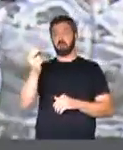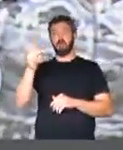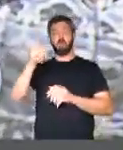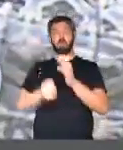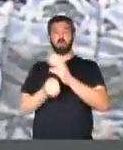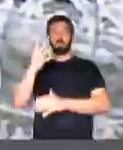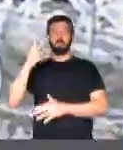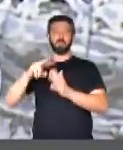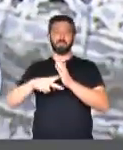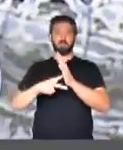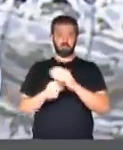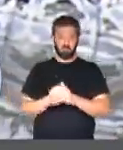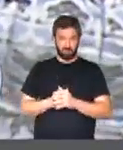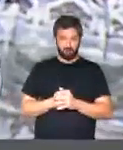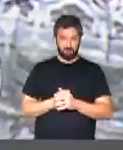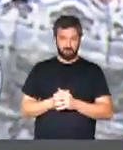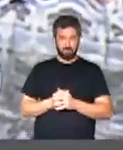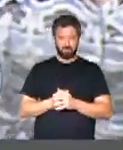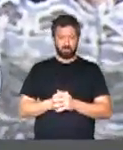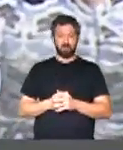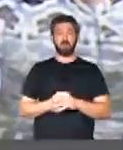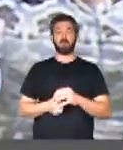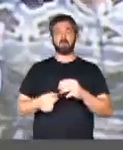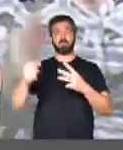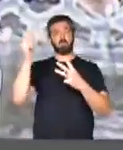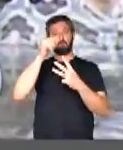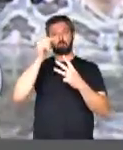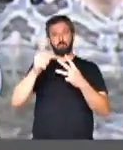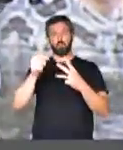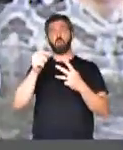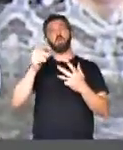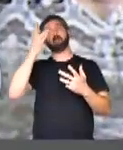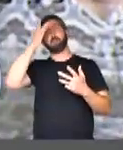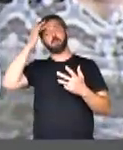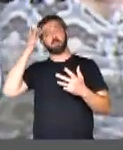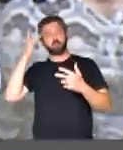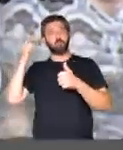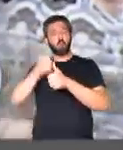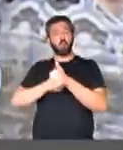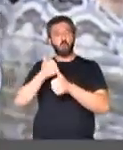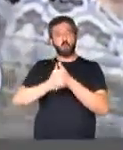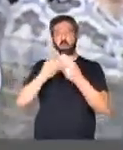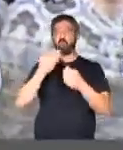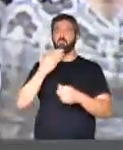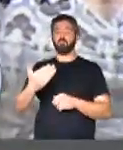do sindicato. De Mute de Carvalho, Augusto Vasconcelos, uma luta intensa dos bancários.